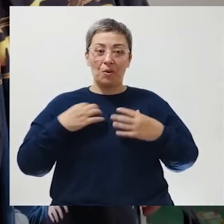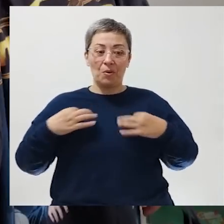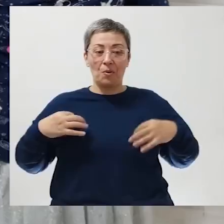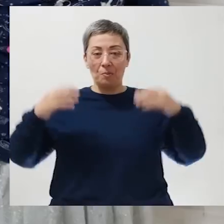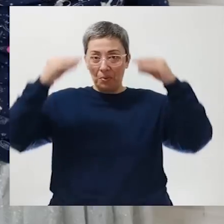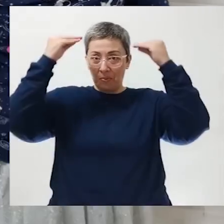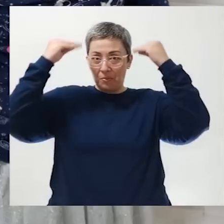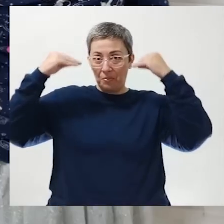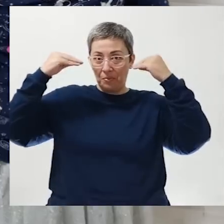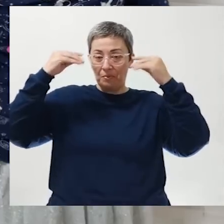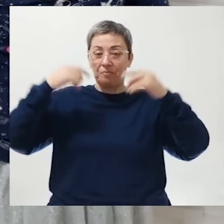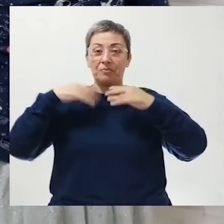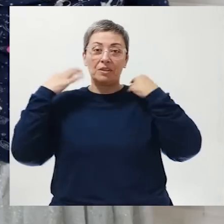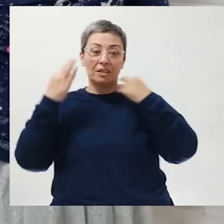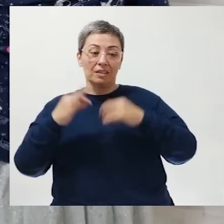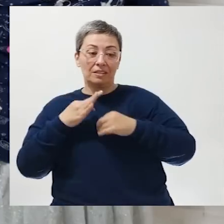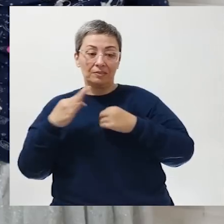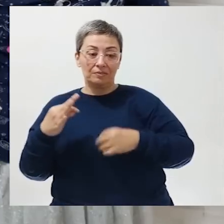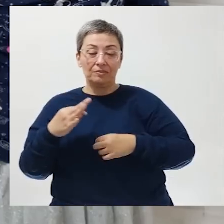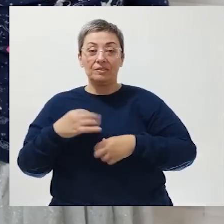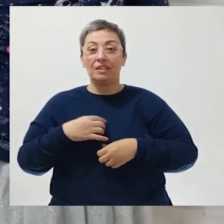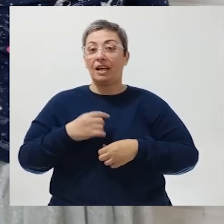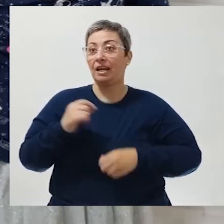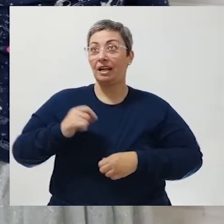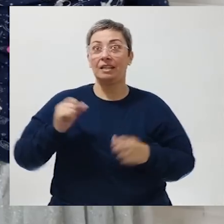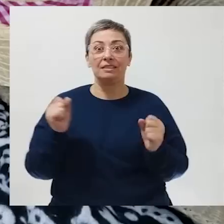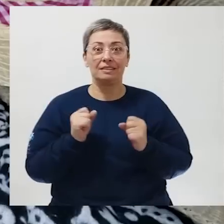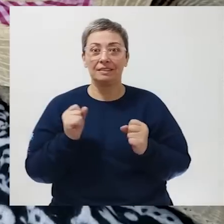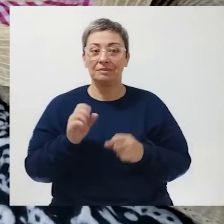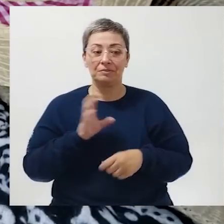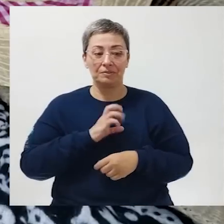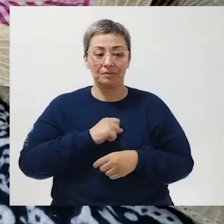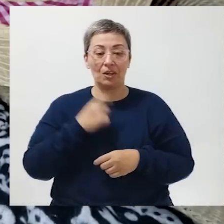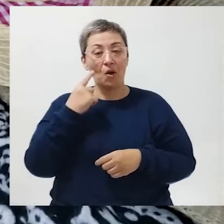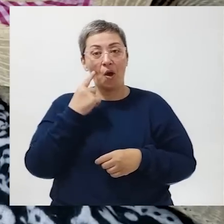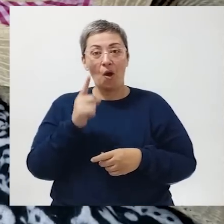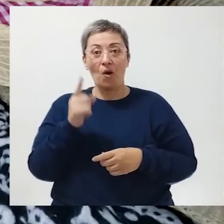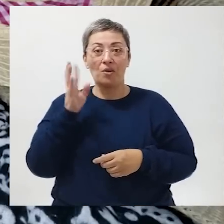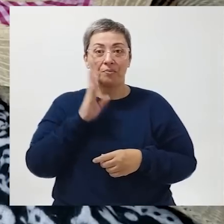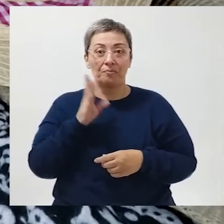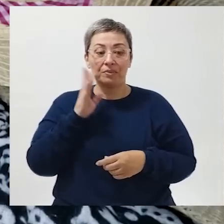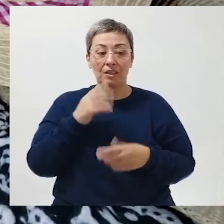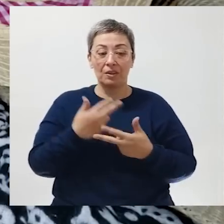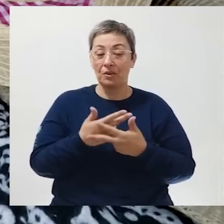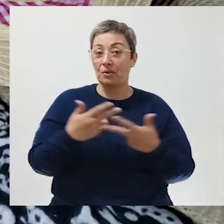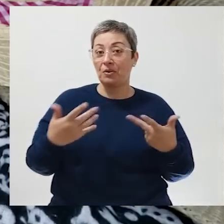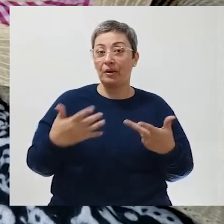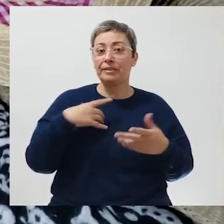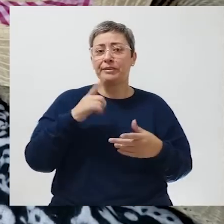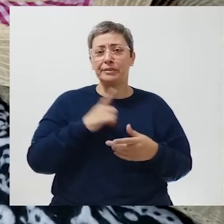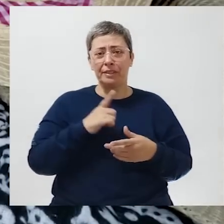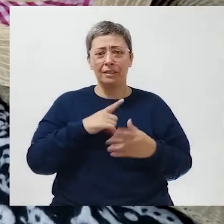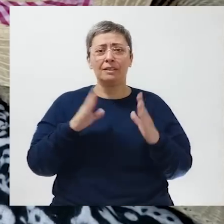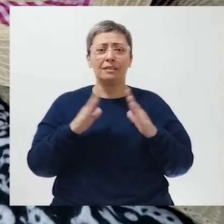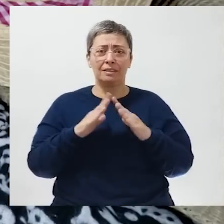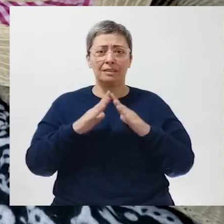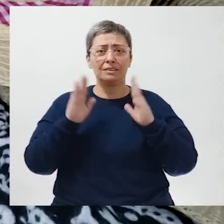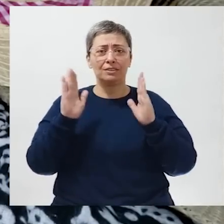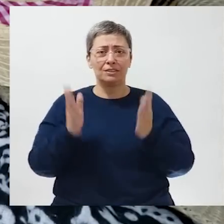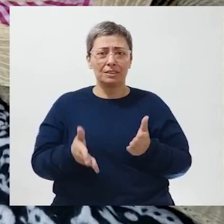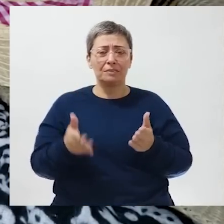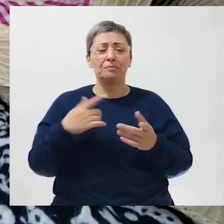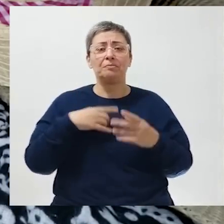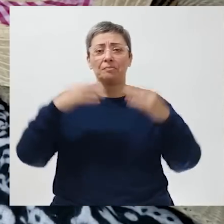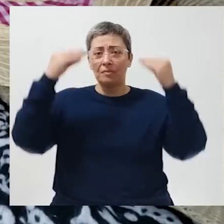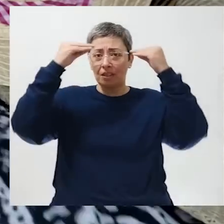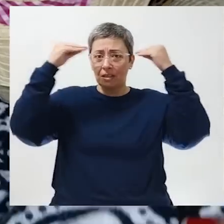fantasias, chapéus, lenços. Ah, elas amam. Olha só que legal. São coisas que eu já tenho aqui na minha casa.